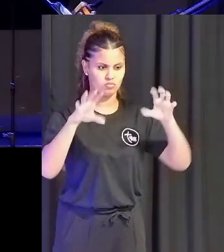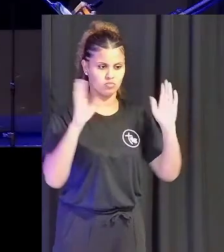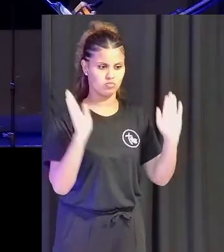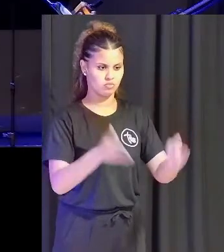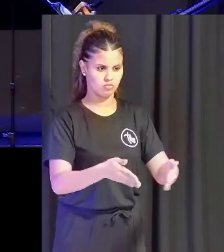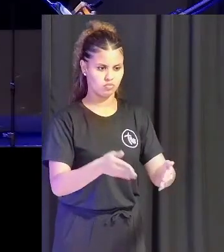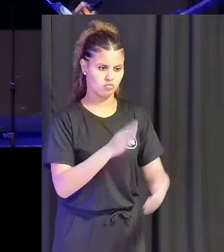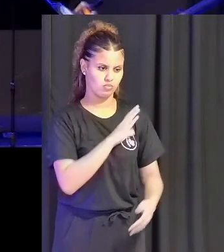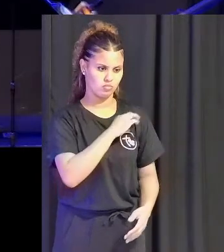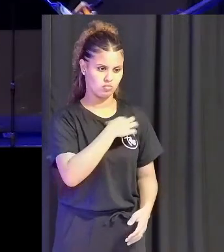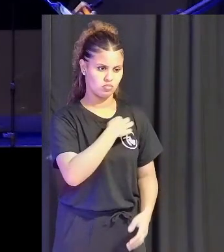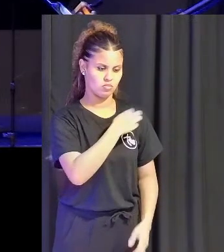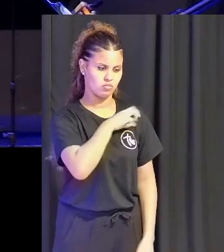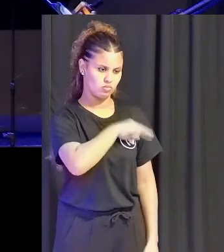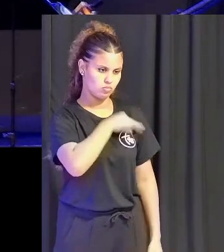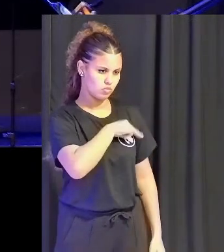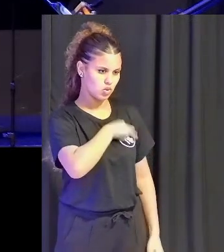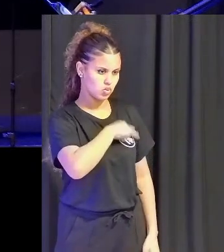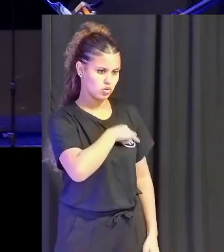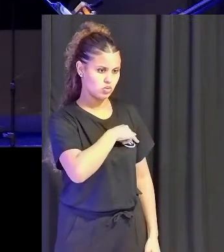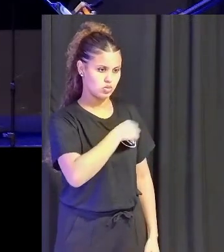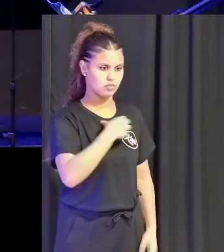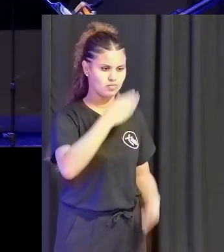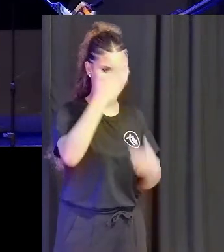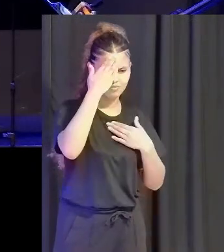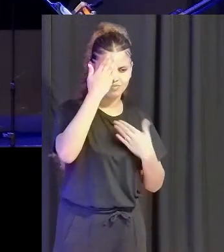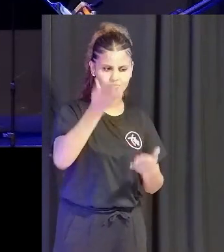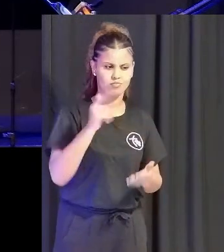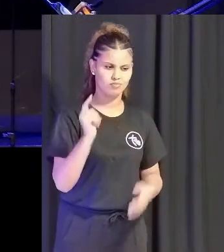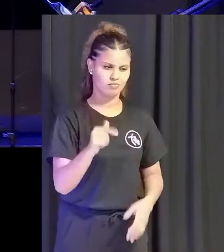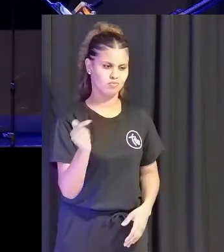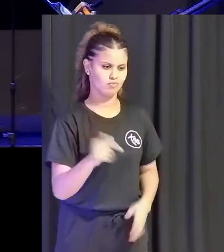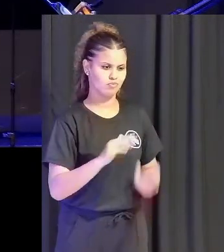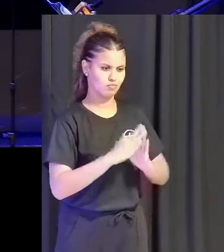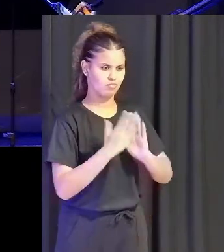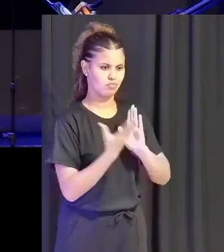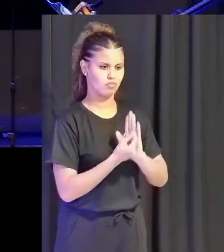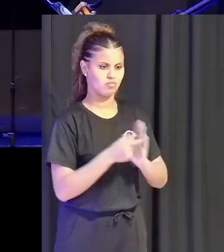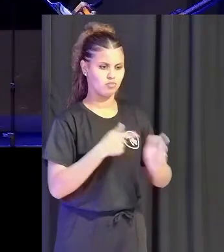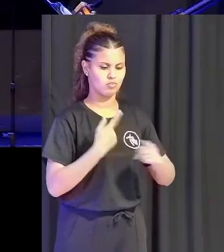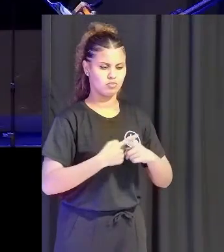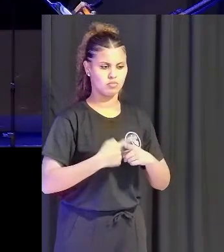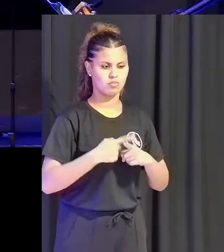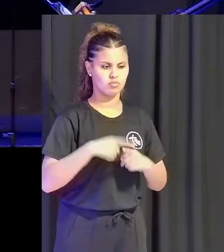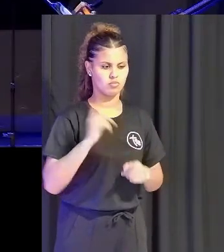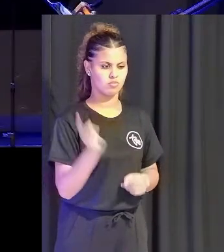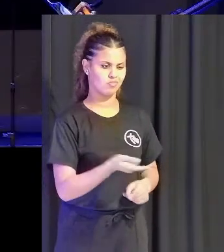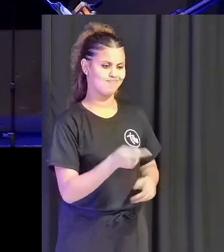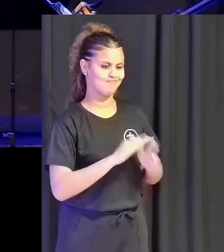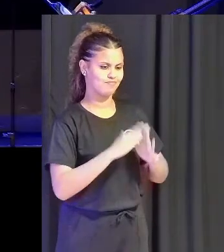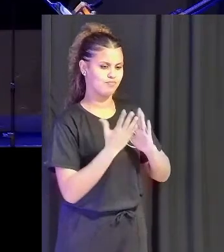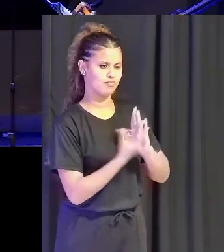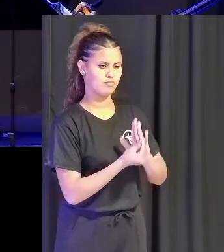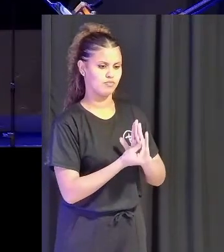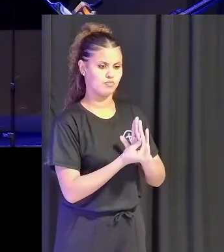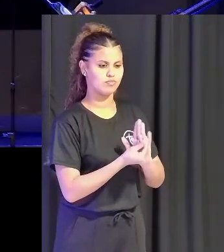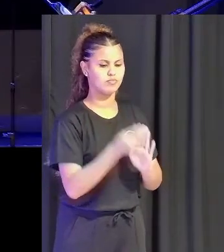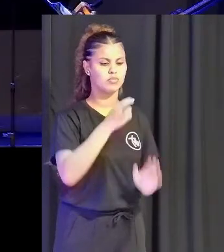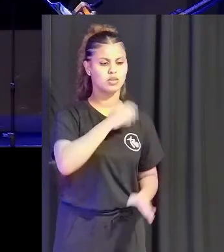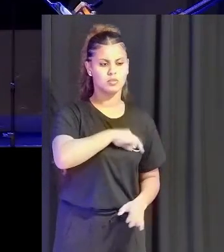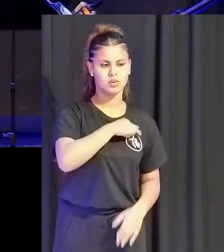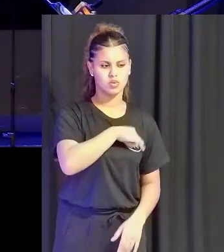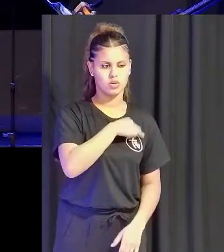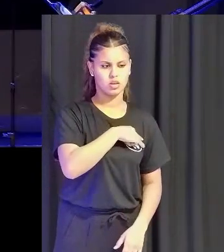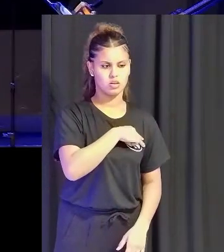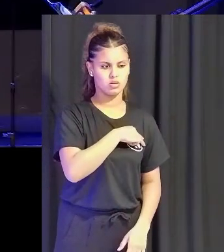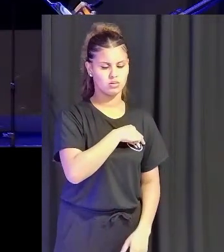agradecido por esta igreja, a PIB de São Leopoldo, porque ele tem uma visão missionária. Eu vejo esse ênfase em missões que